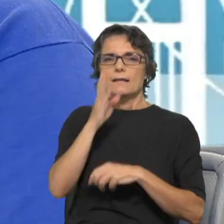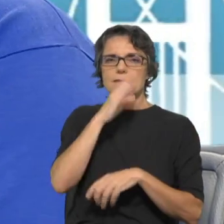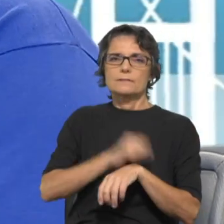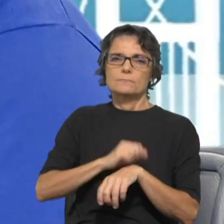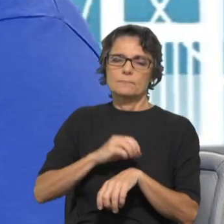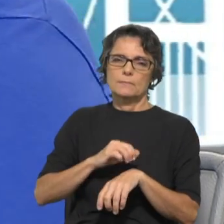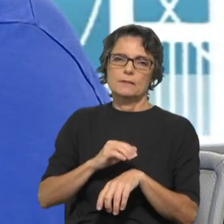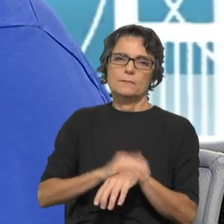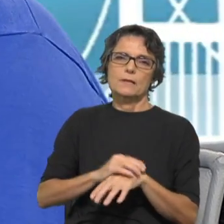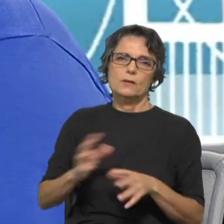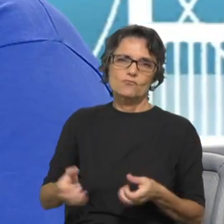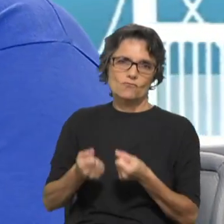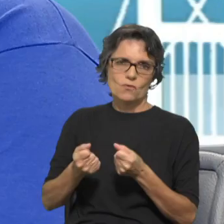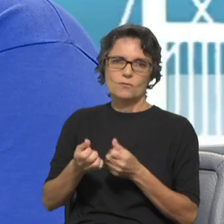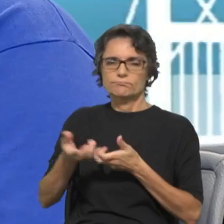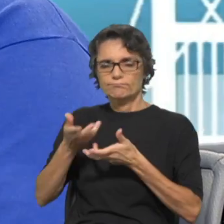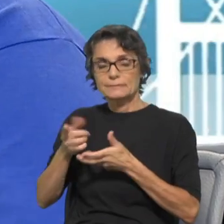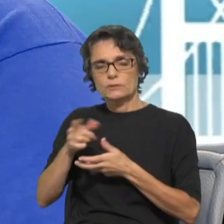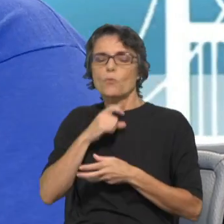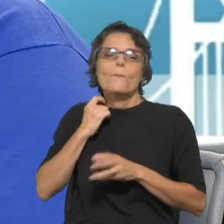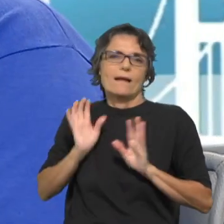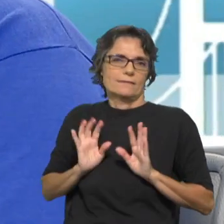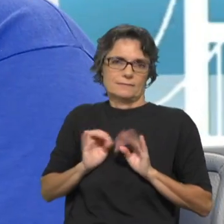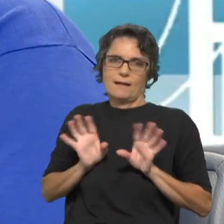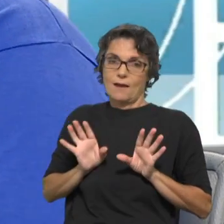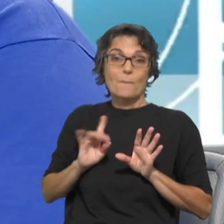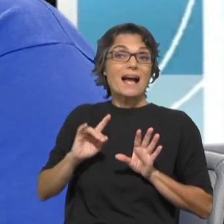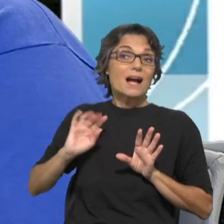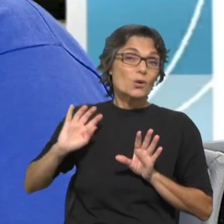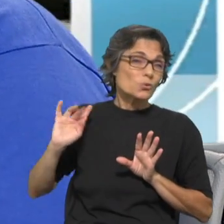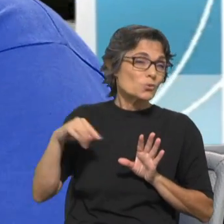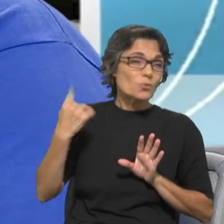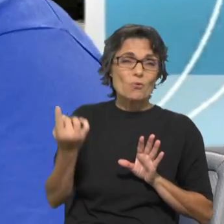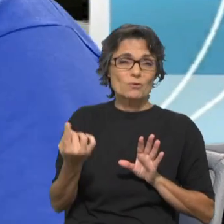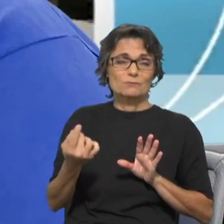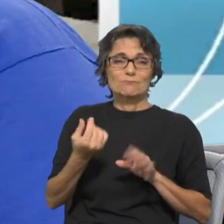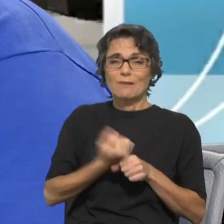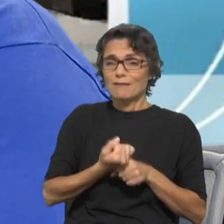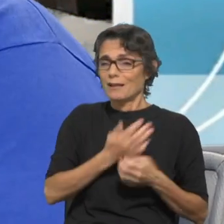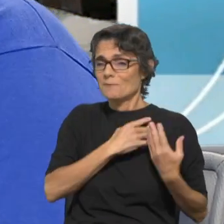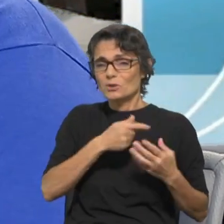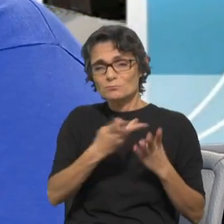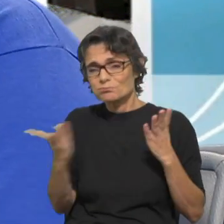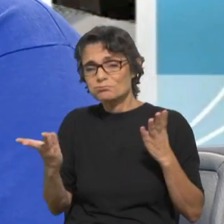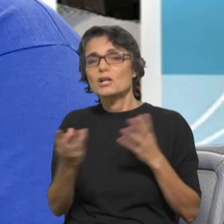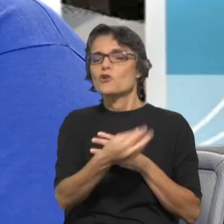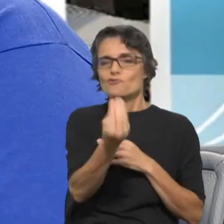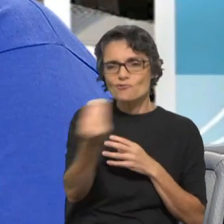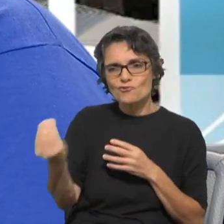poderão confessar-se, isso é específico da missão do padre. Mas toda a dinâmica de grupos, toda a ação